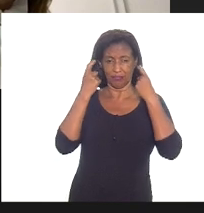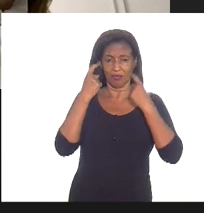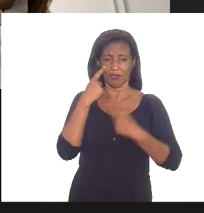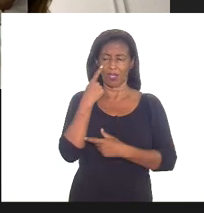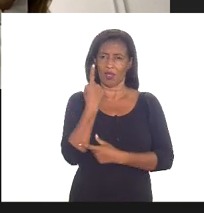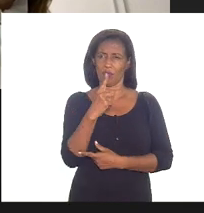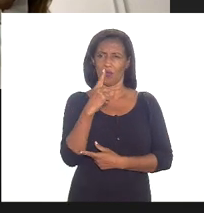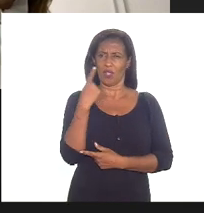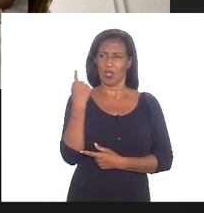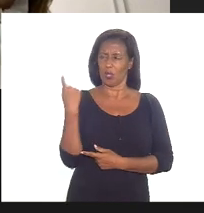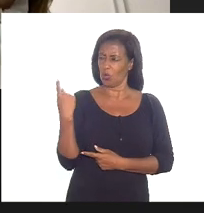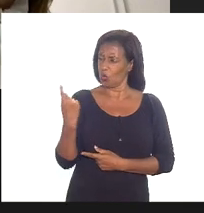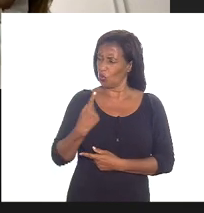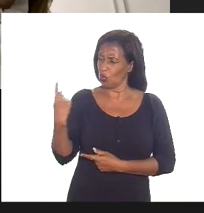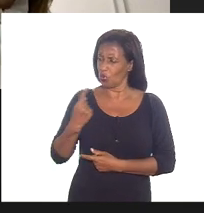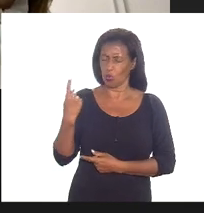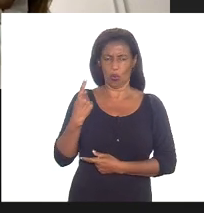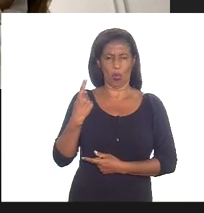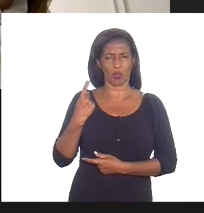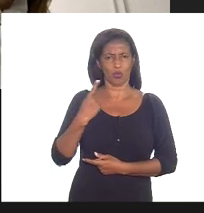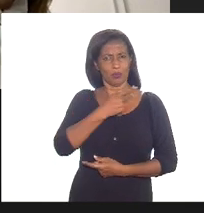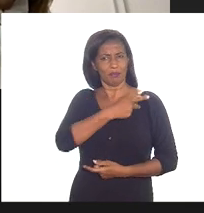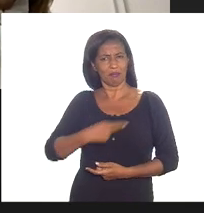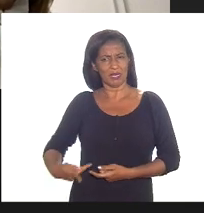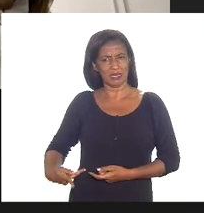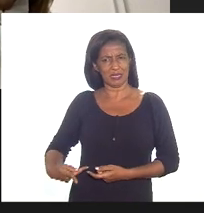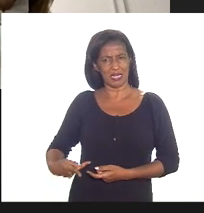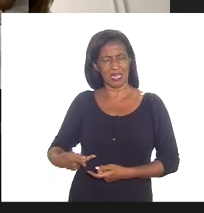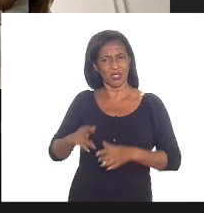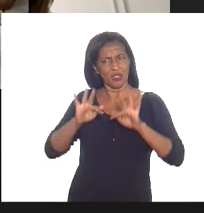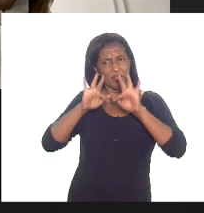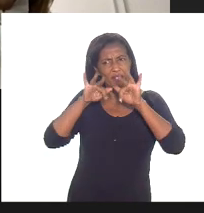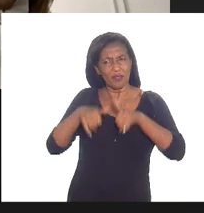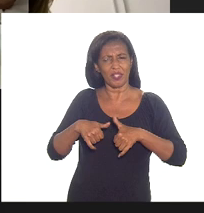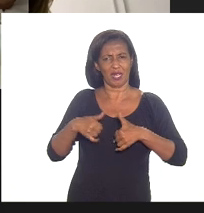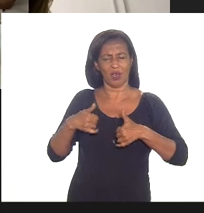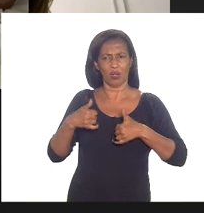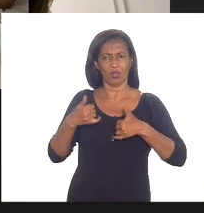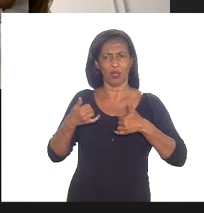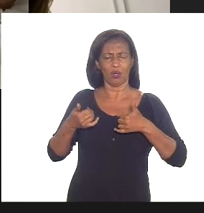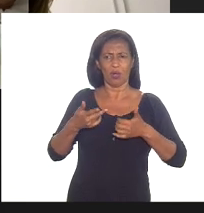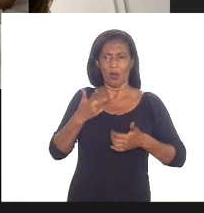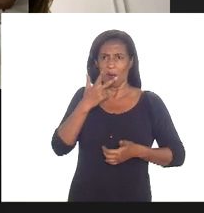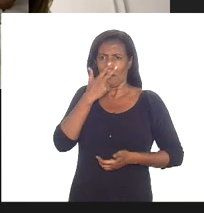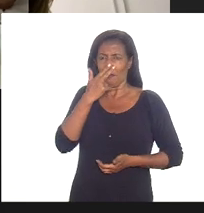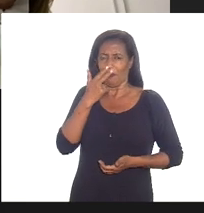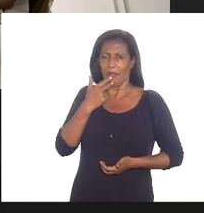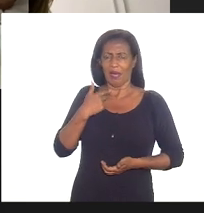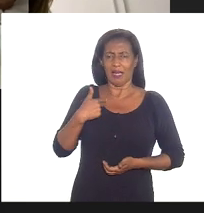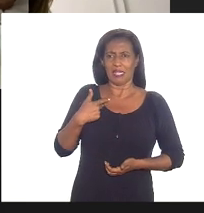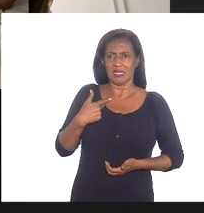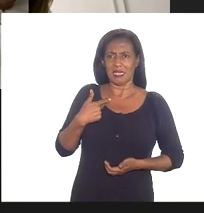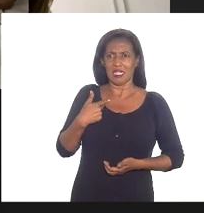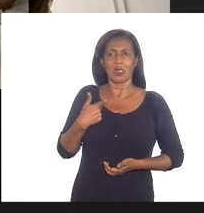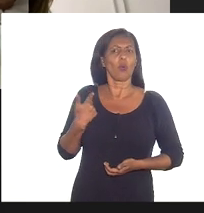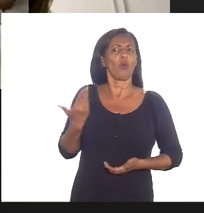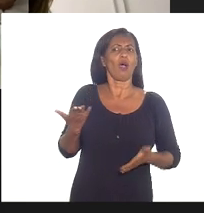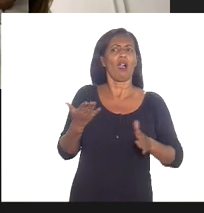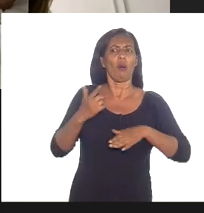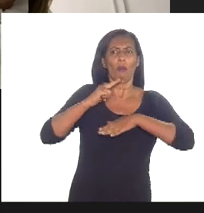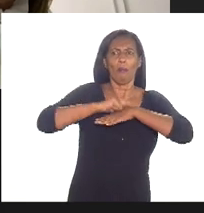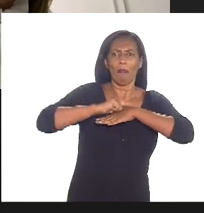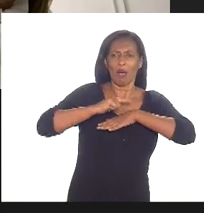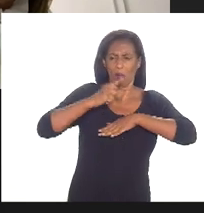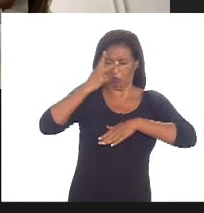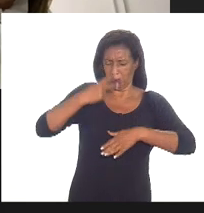nosso presidente, ele estava muito exaltado no final, em determinado momento colocou em xeque qual é o papel do governador.